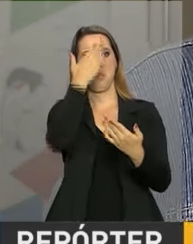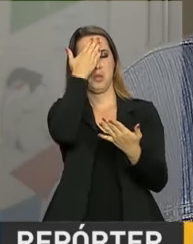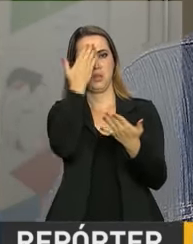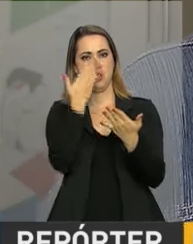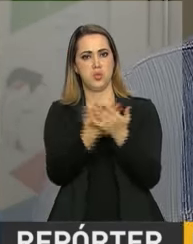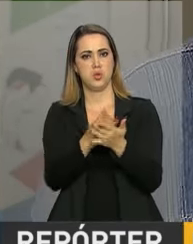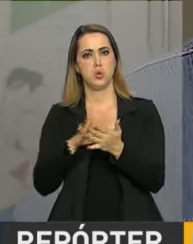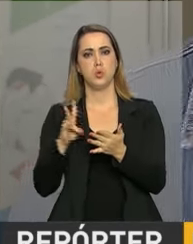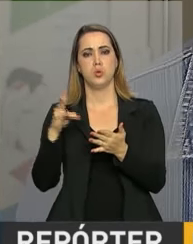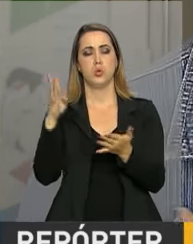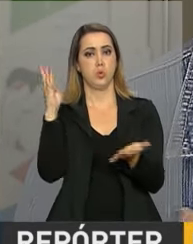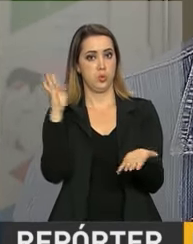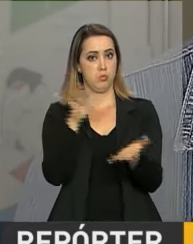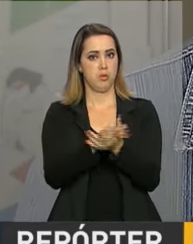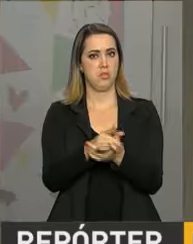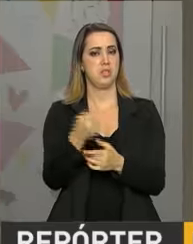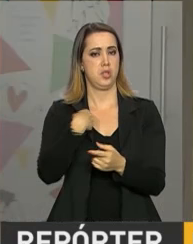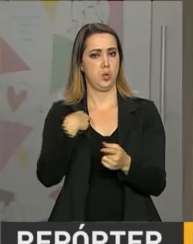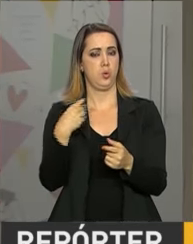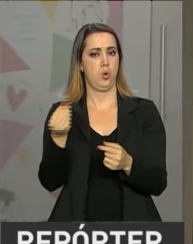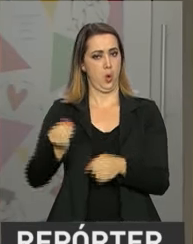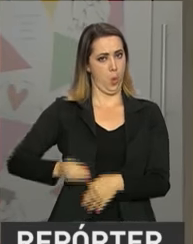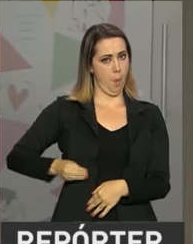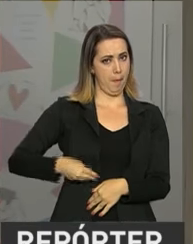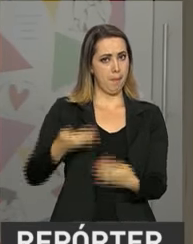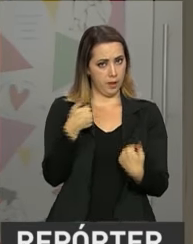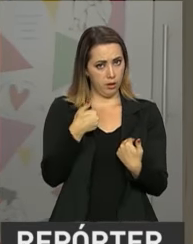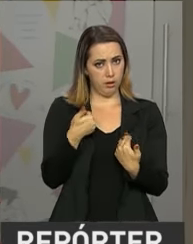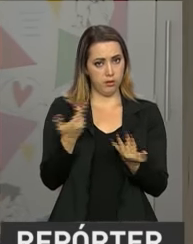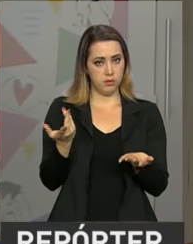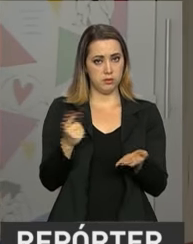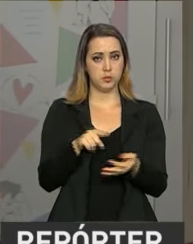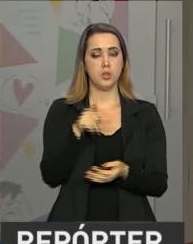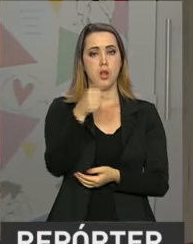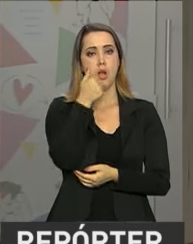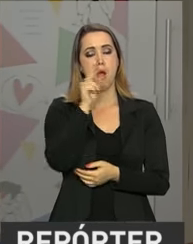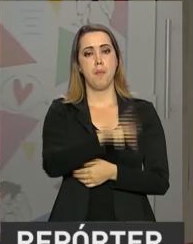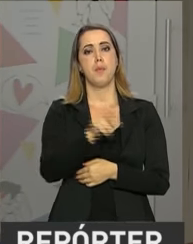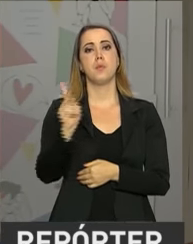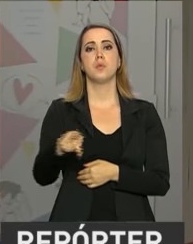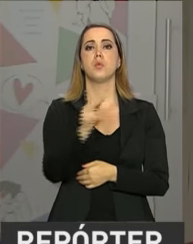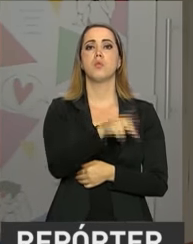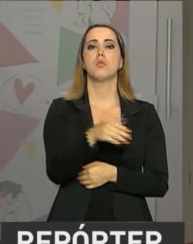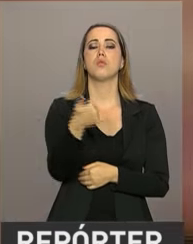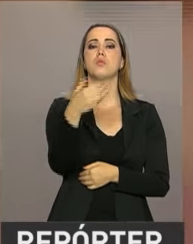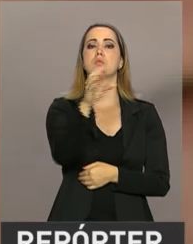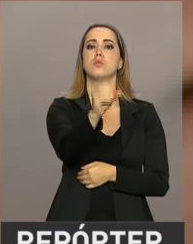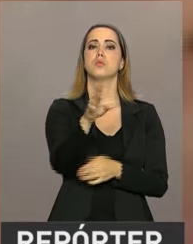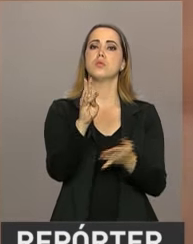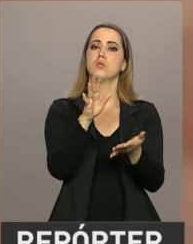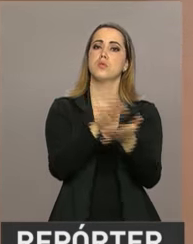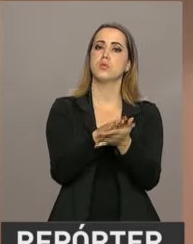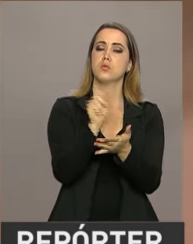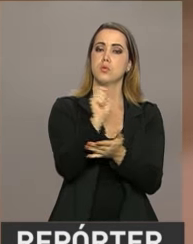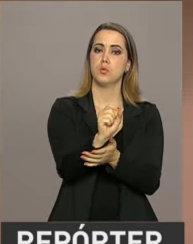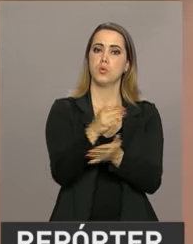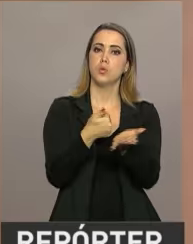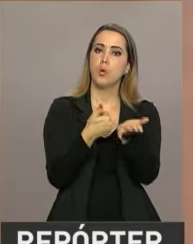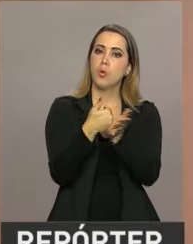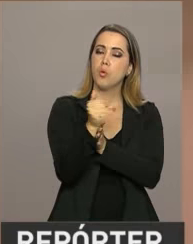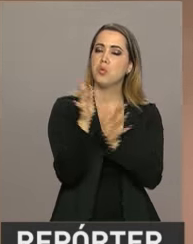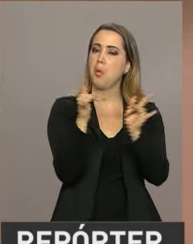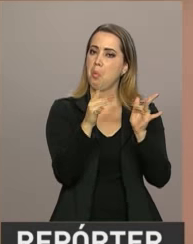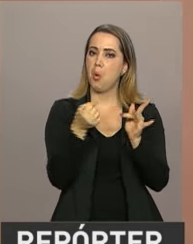errado no meu casamento era causado por mim a professora Maria foi casada durante 10 anos o romance começou